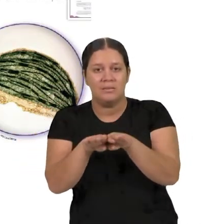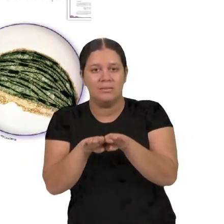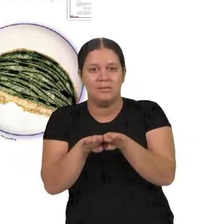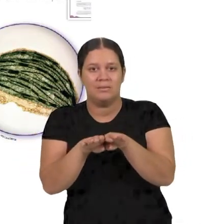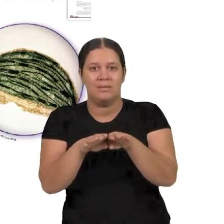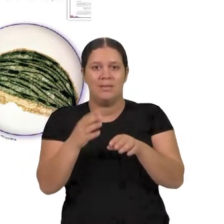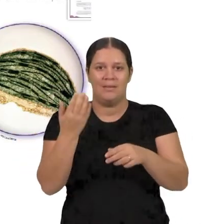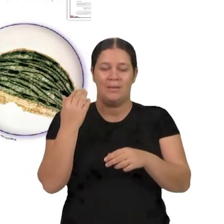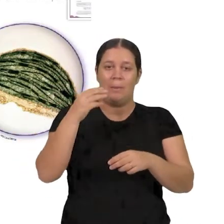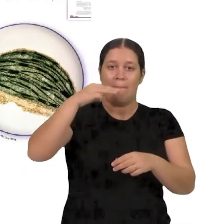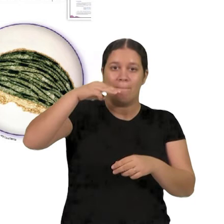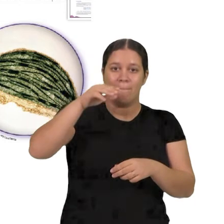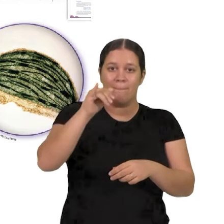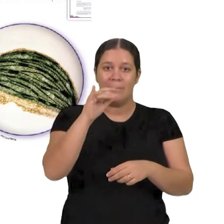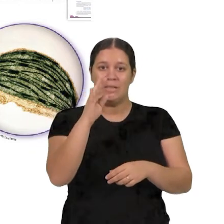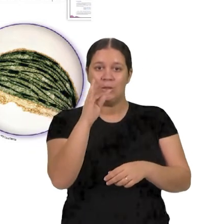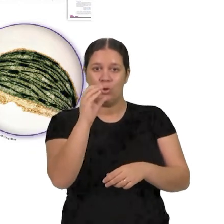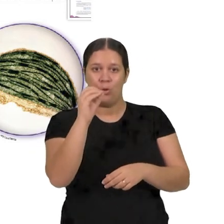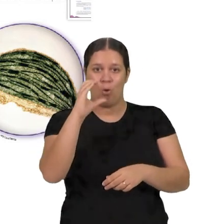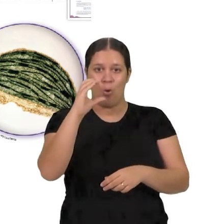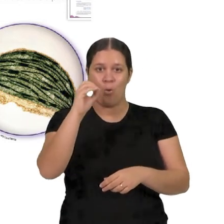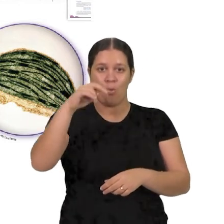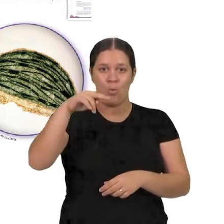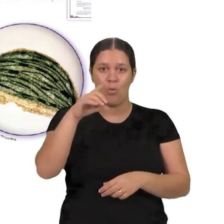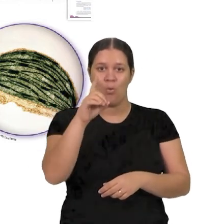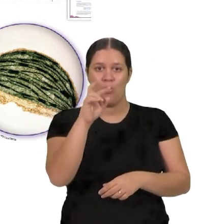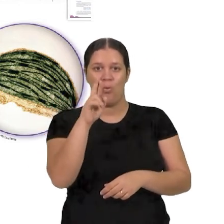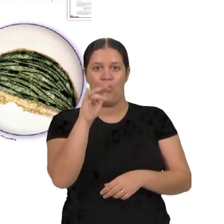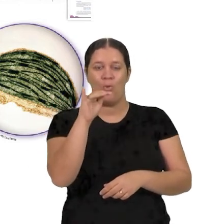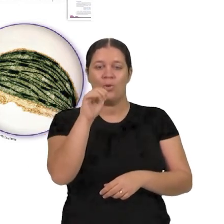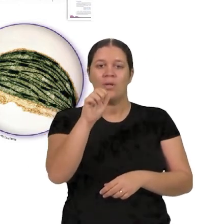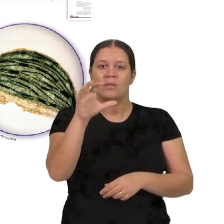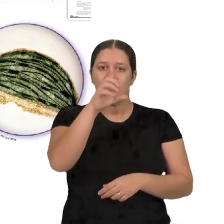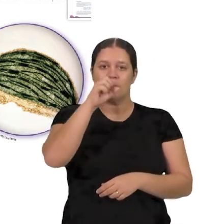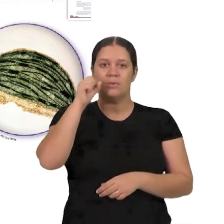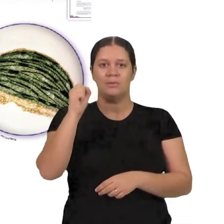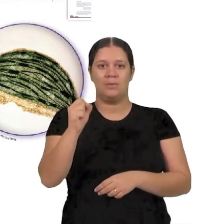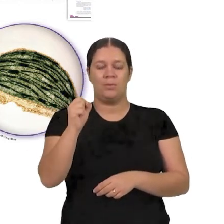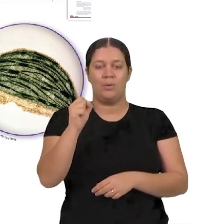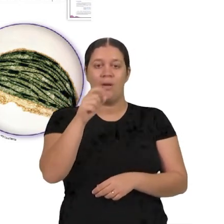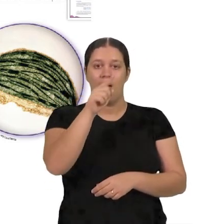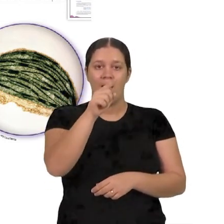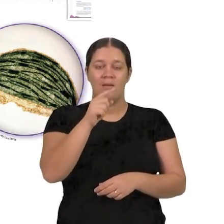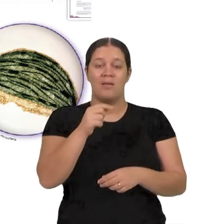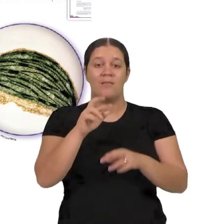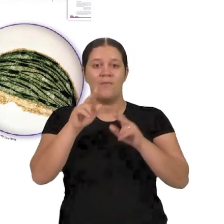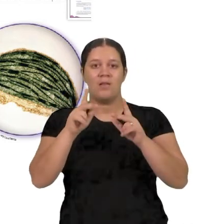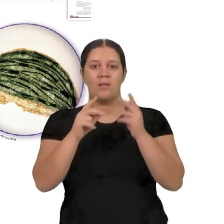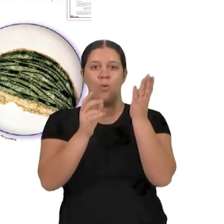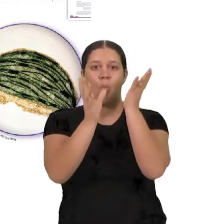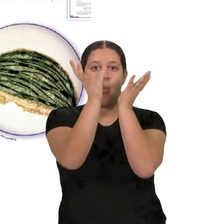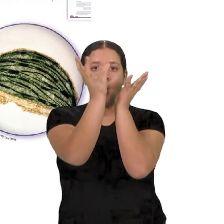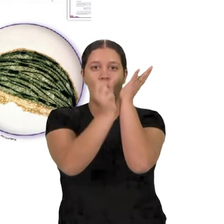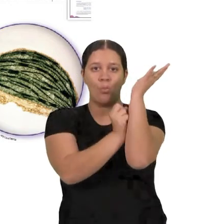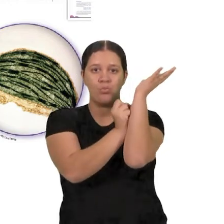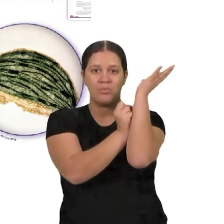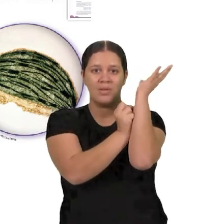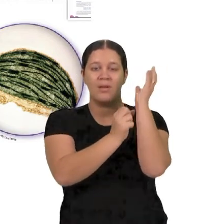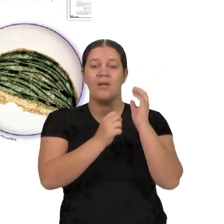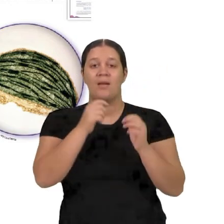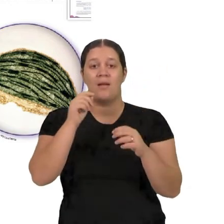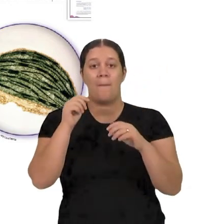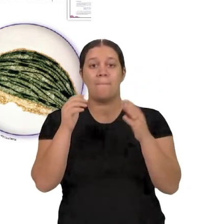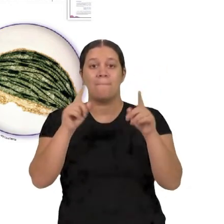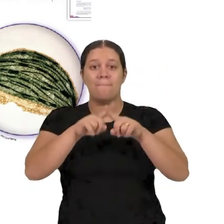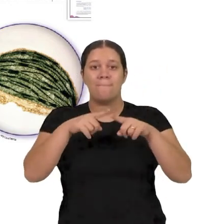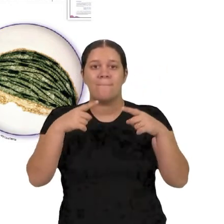elas agindo no processo de respiração celular e os cloroplastos no processo de fotossíntese, tá? Mas,